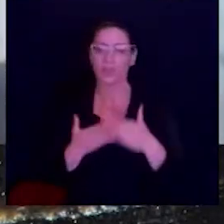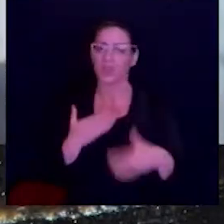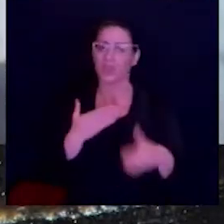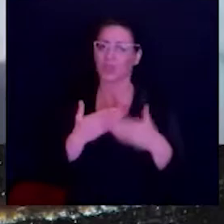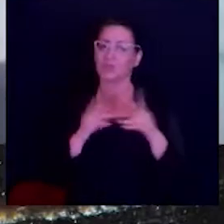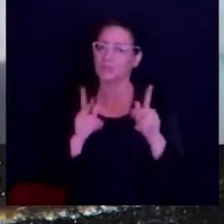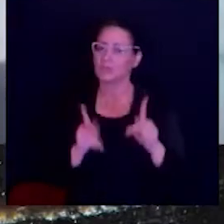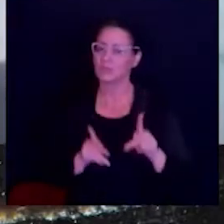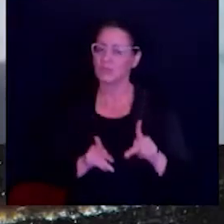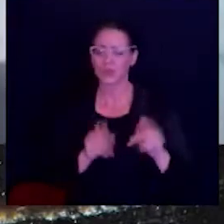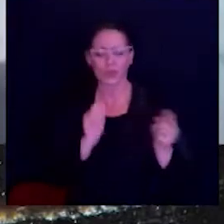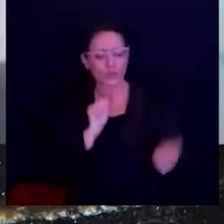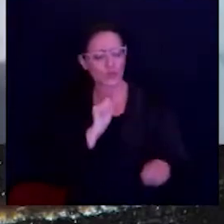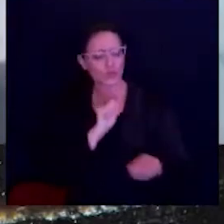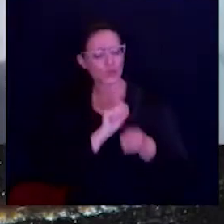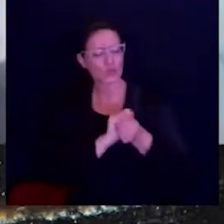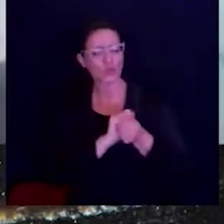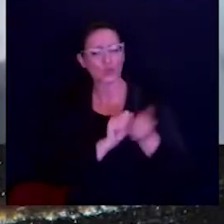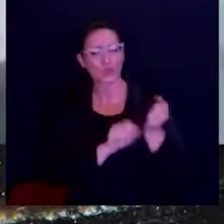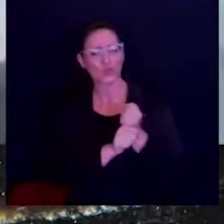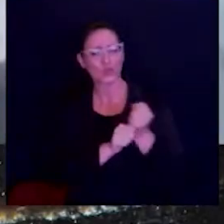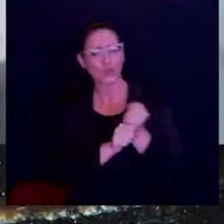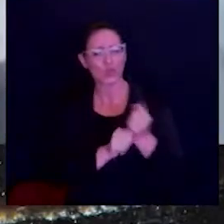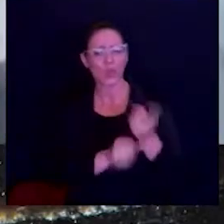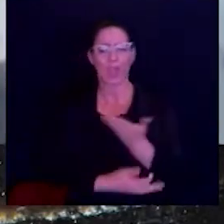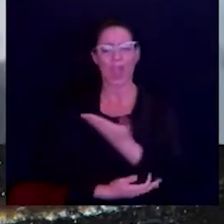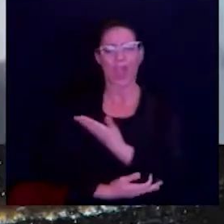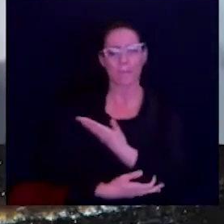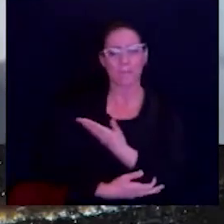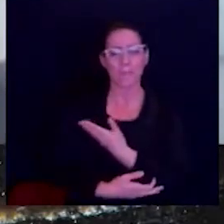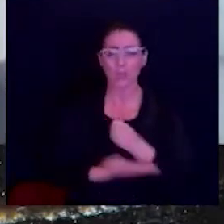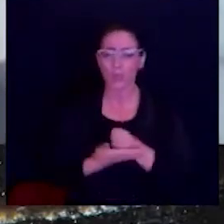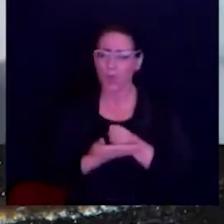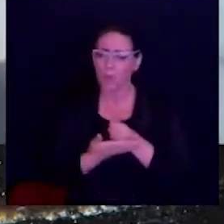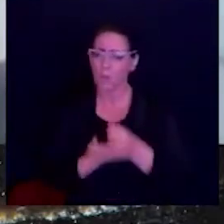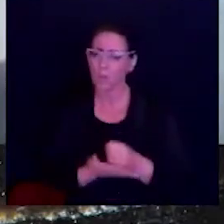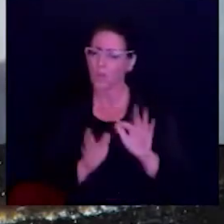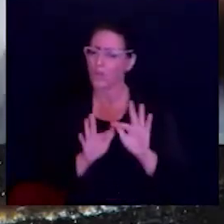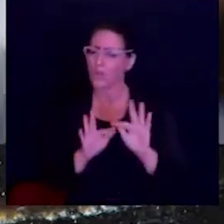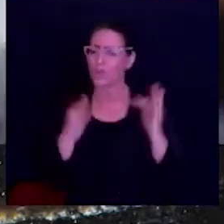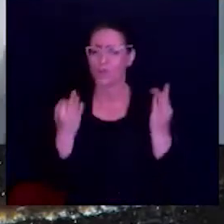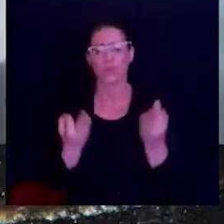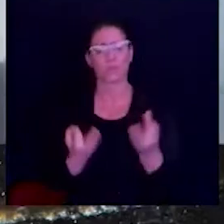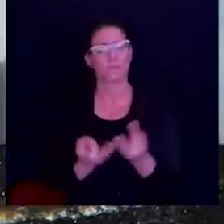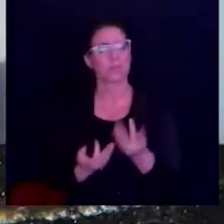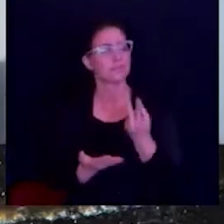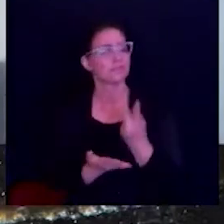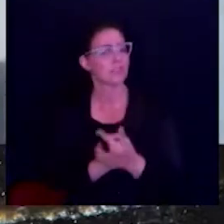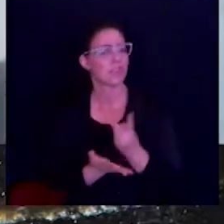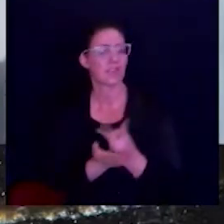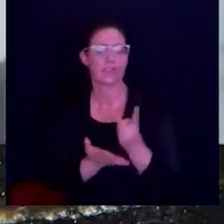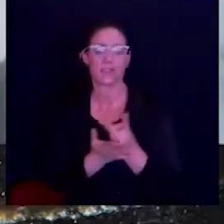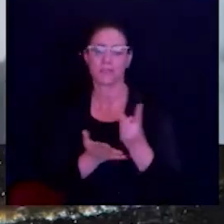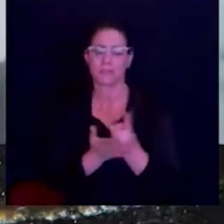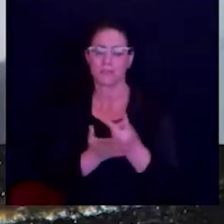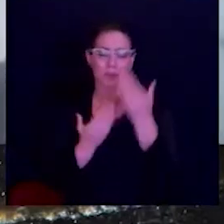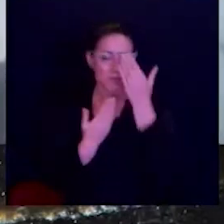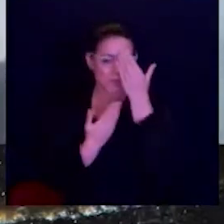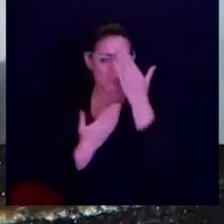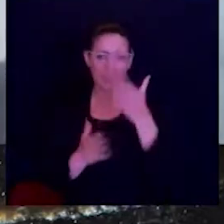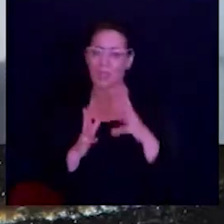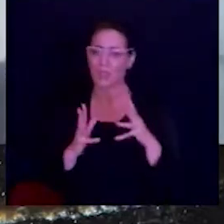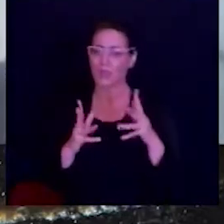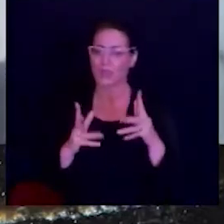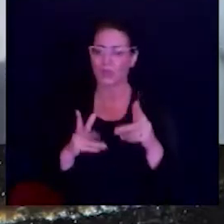nosso lado ao longo desses anos, a amigos que seguraram a nossa mão e a nossa família que sempre esteve ao nosso lado. Muito obrigada a todos